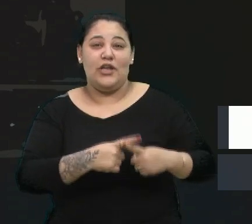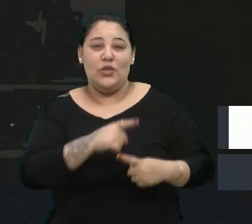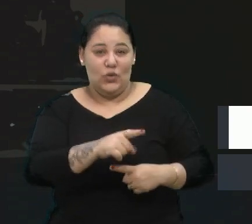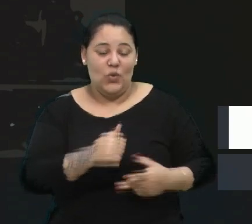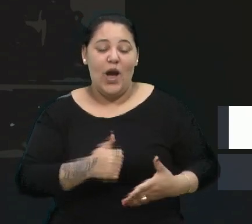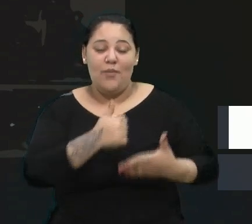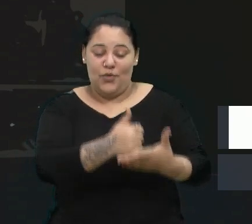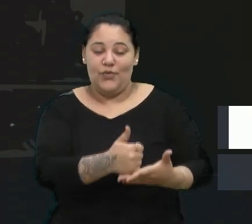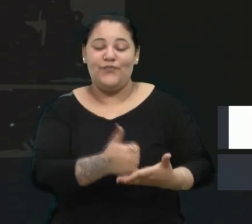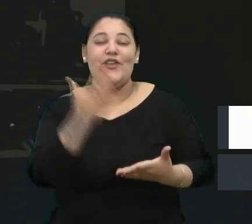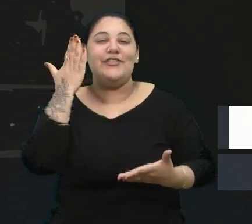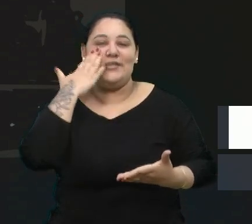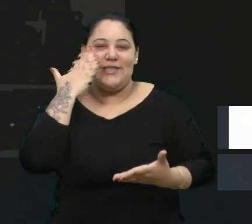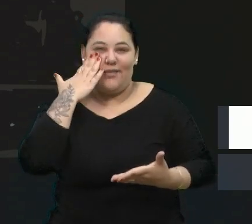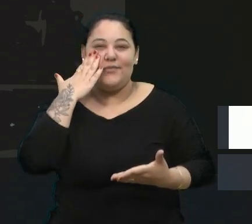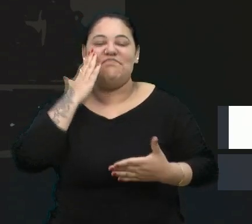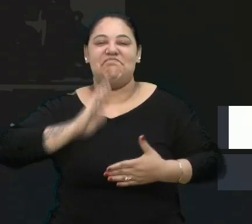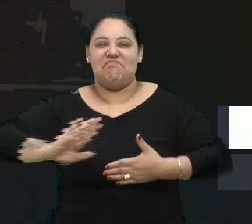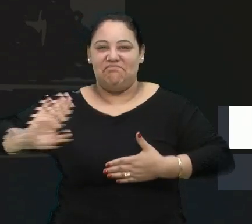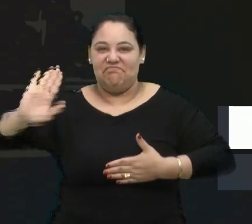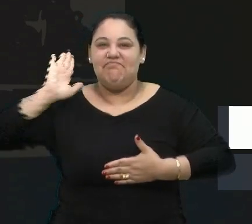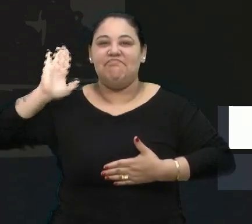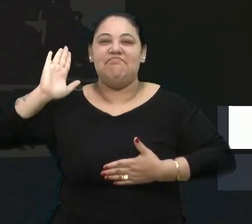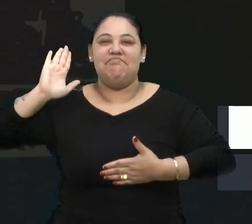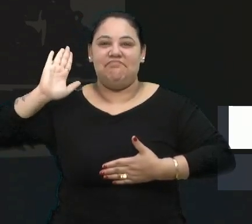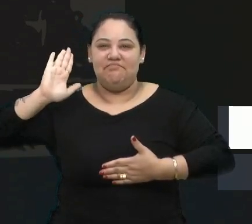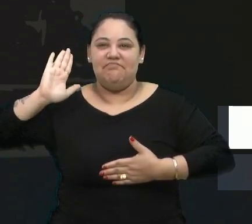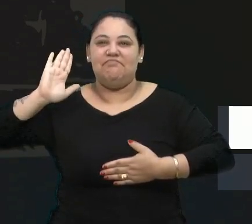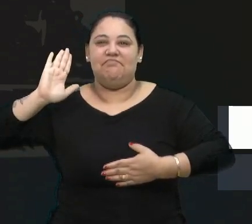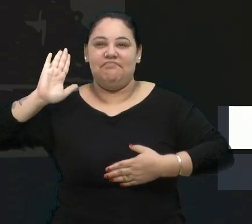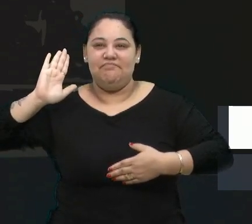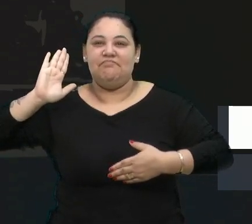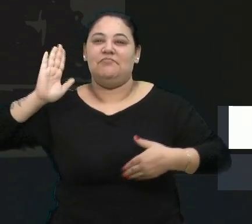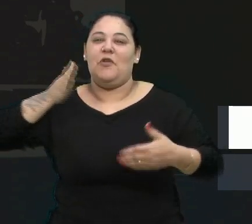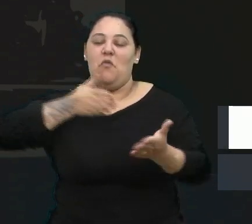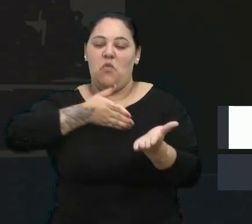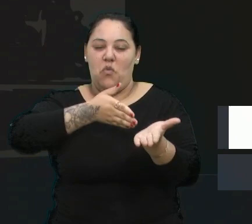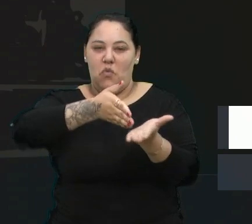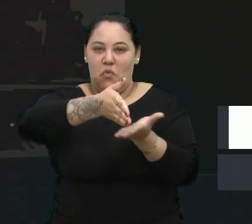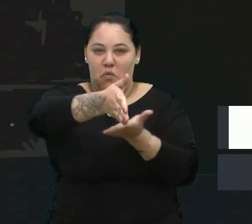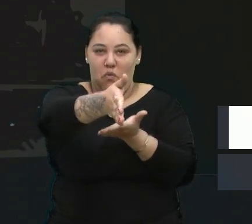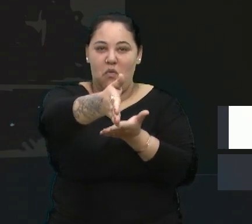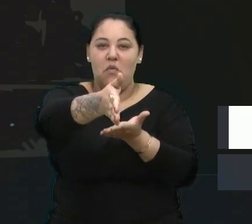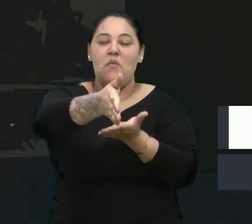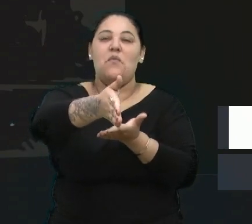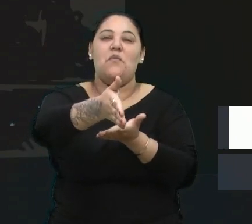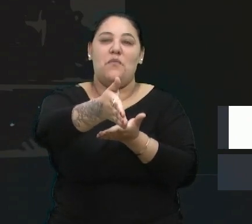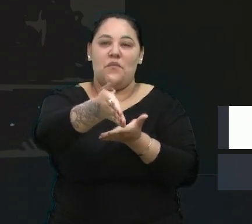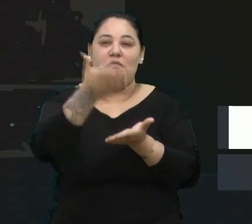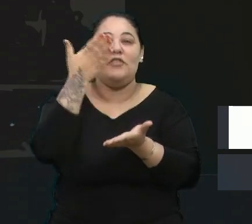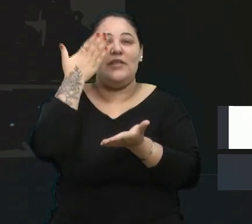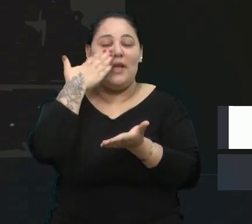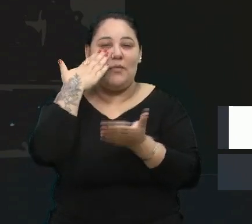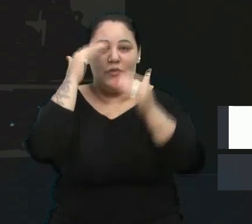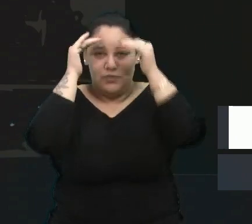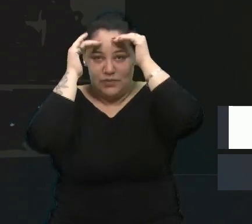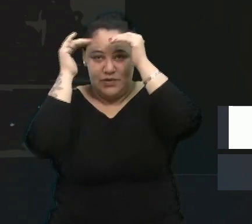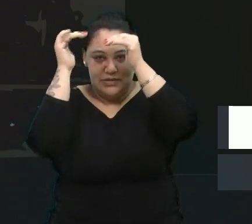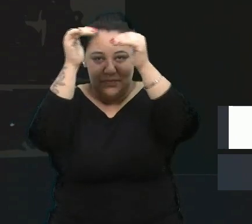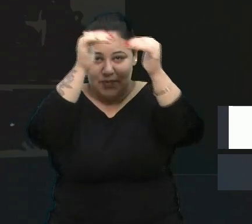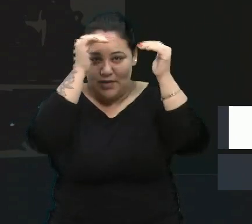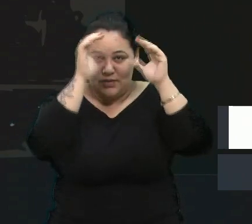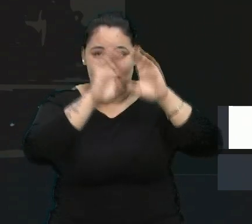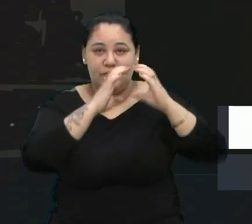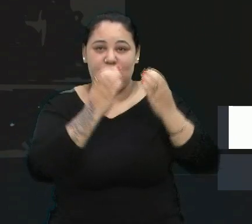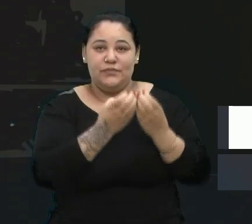seu comprometimento, da sua lealdade com todo esse movimento comunitário. Infelizmente, nós tivemos a perda